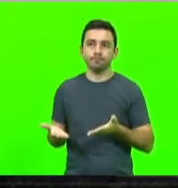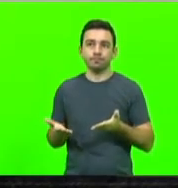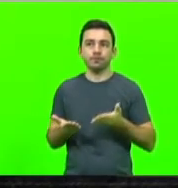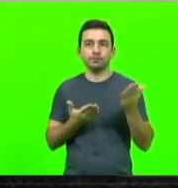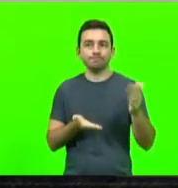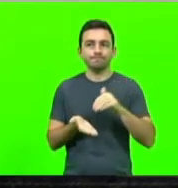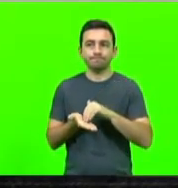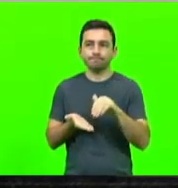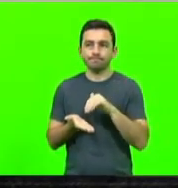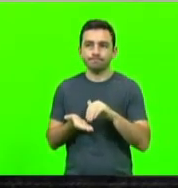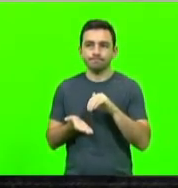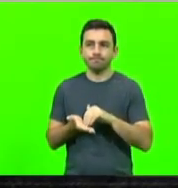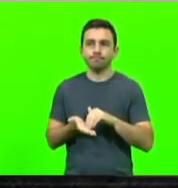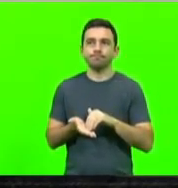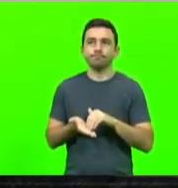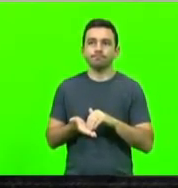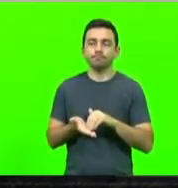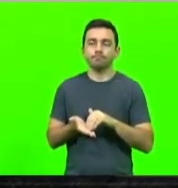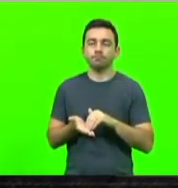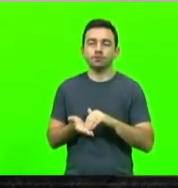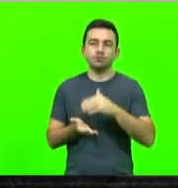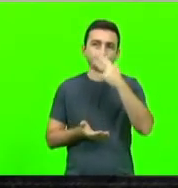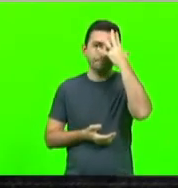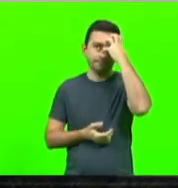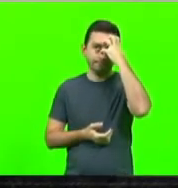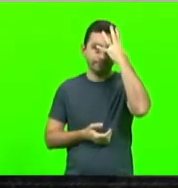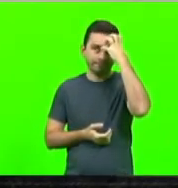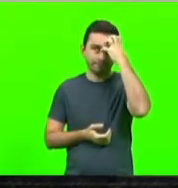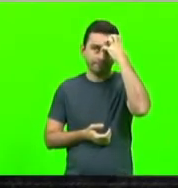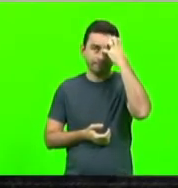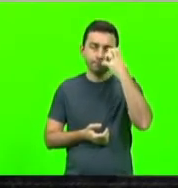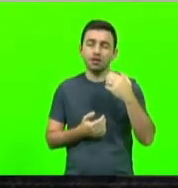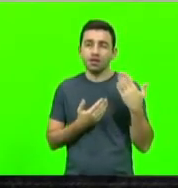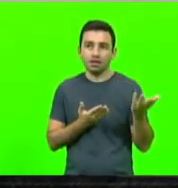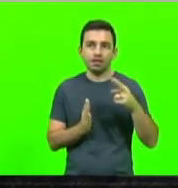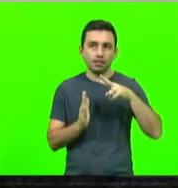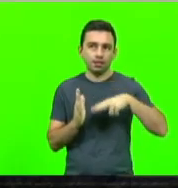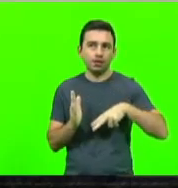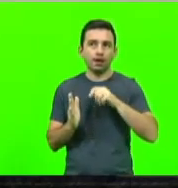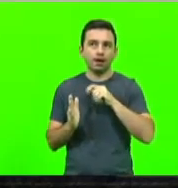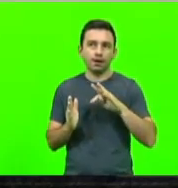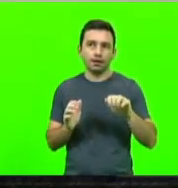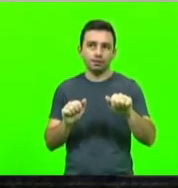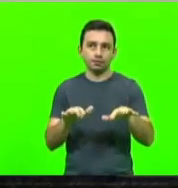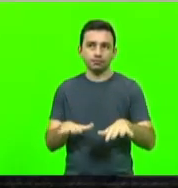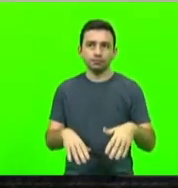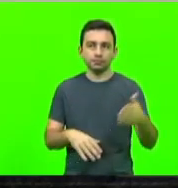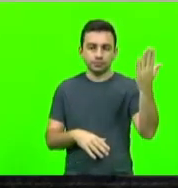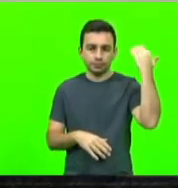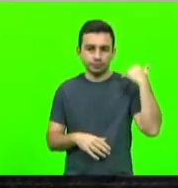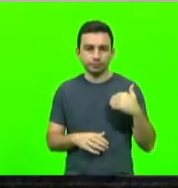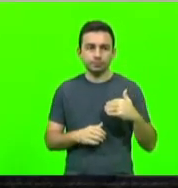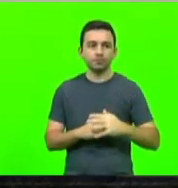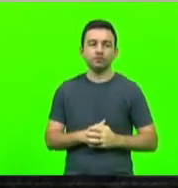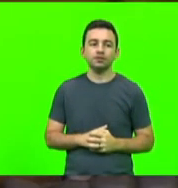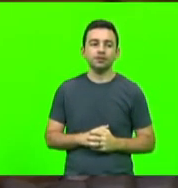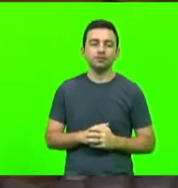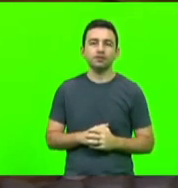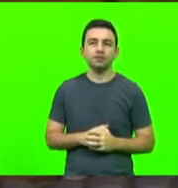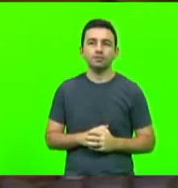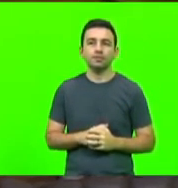secretário, deputado Ismael dos Santos, para proceder à leitura da ata da última sessão.